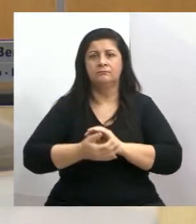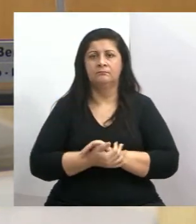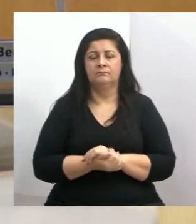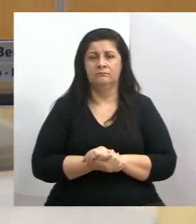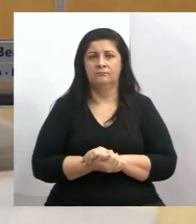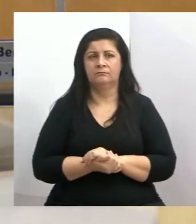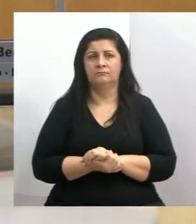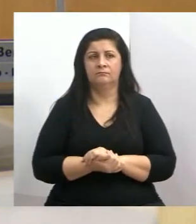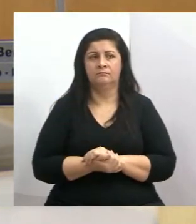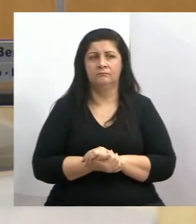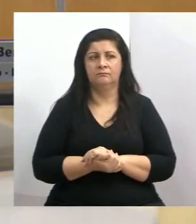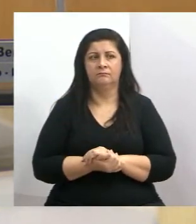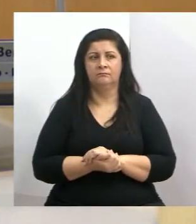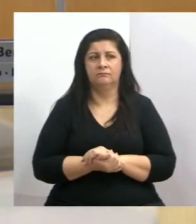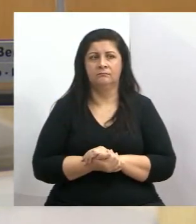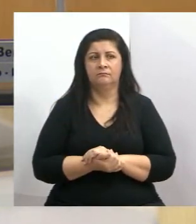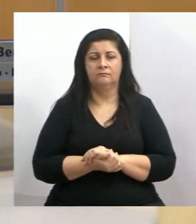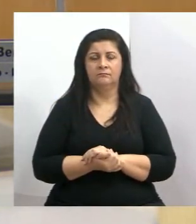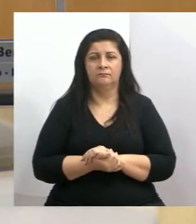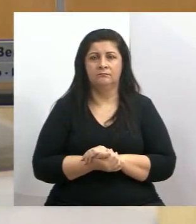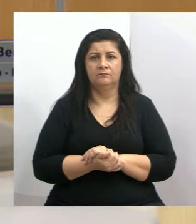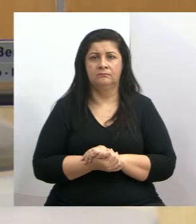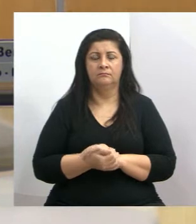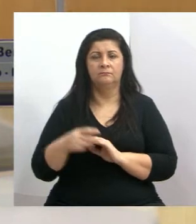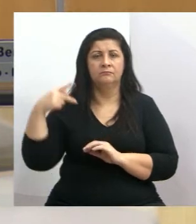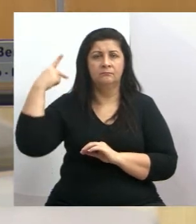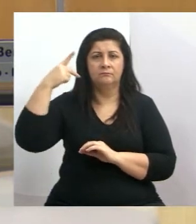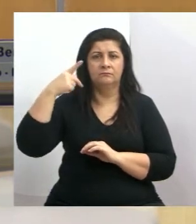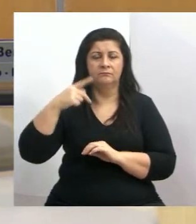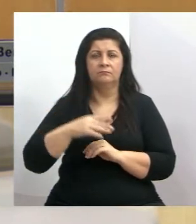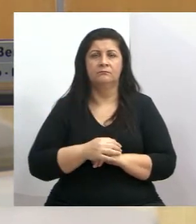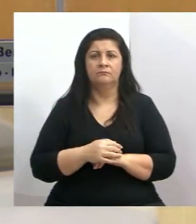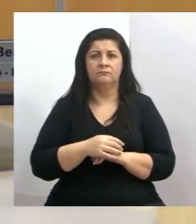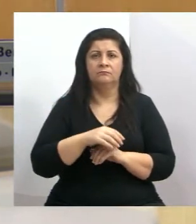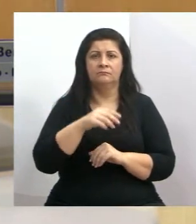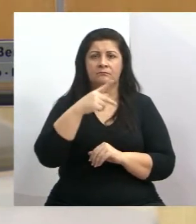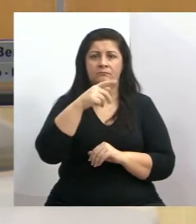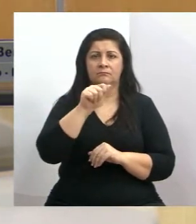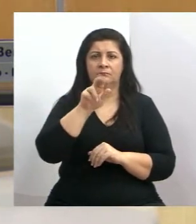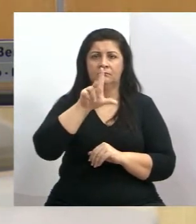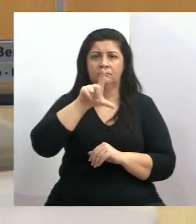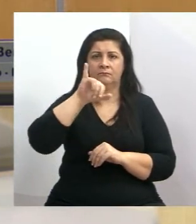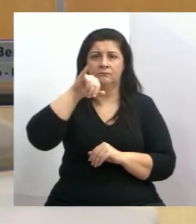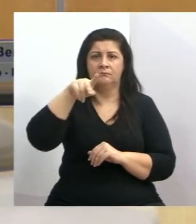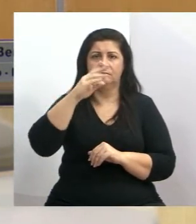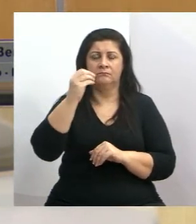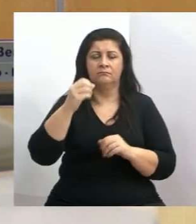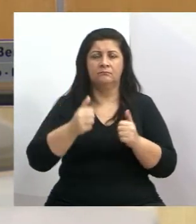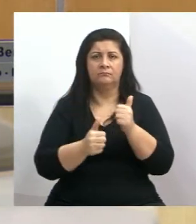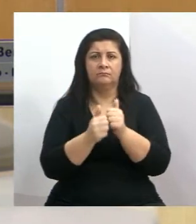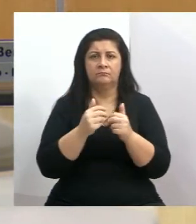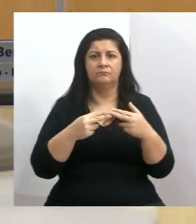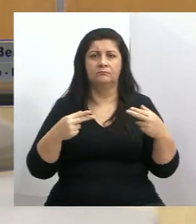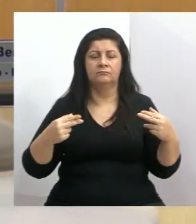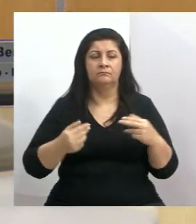dispensada subscrevemos autoria vereador Paulinho do Esporte